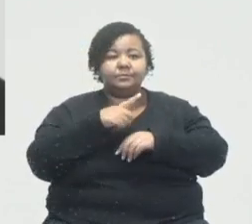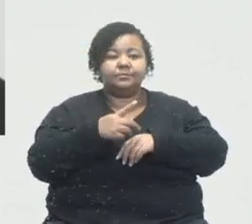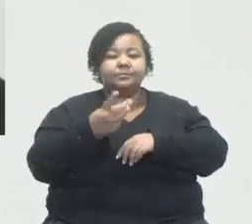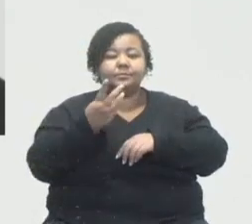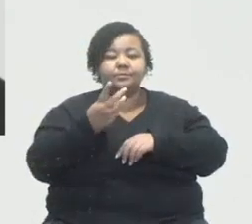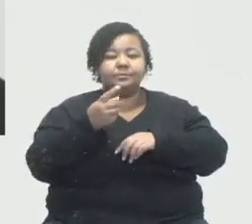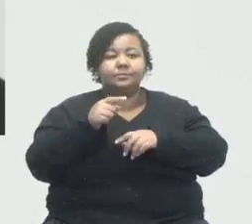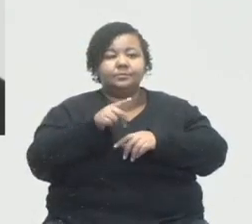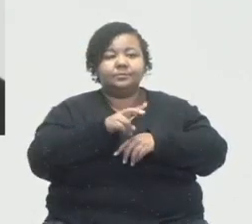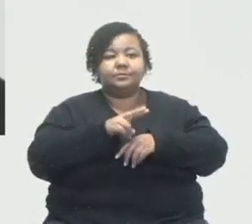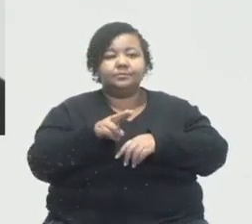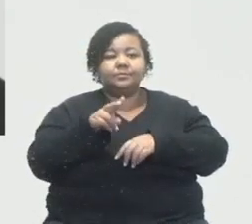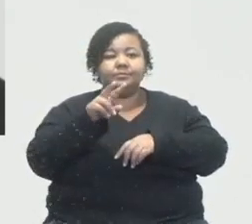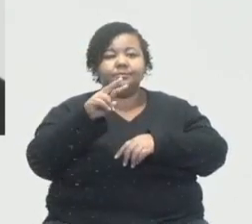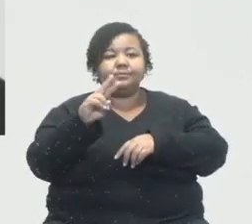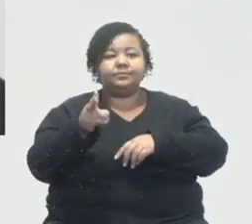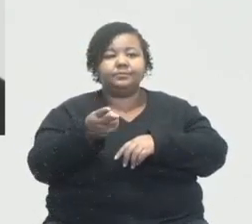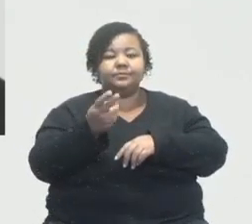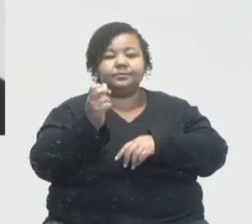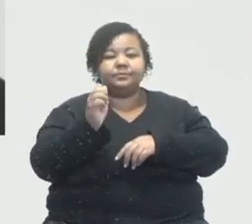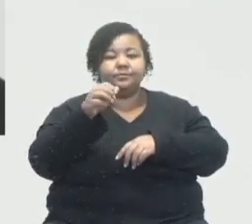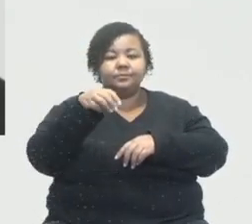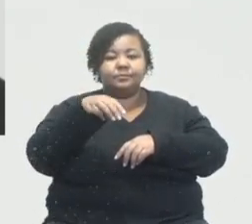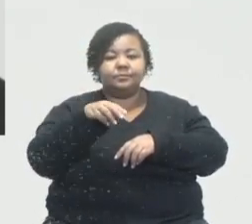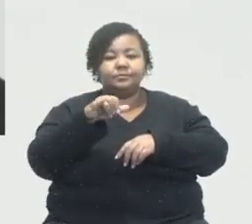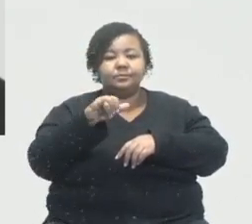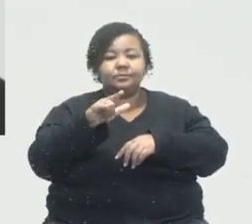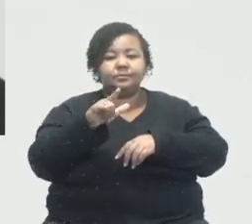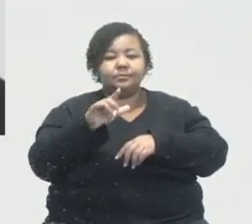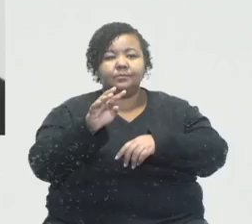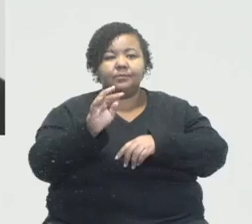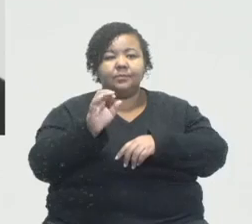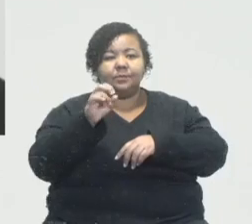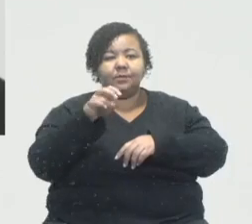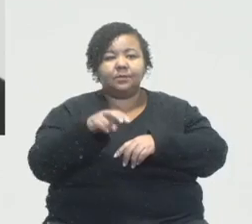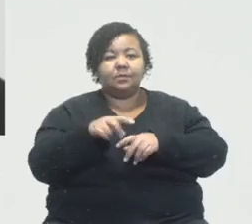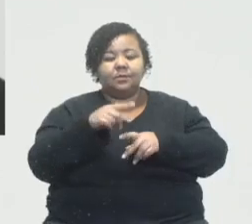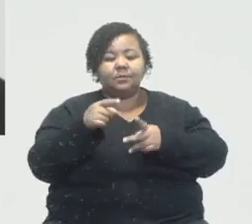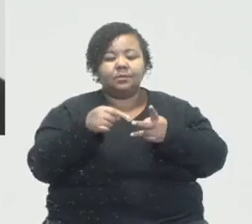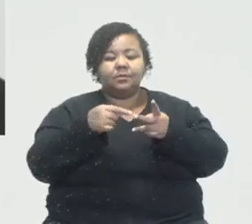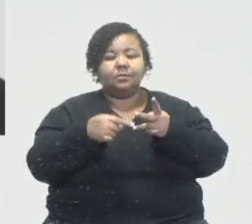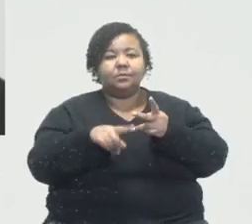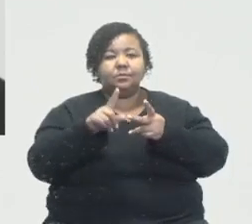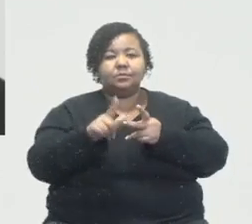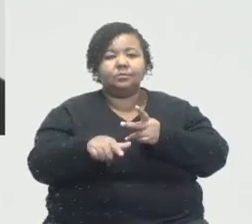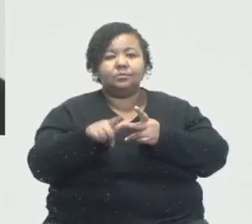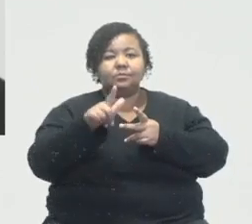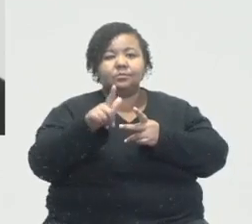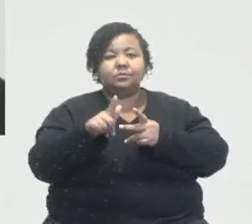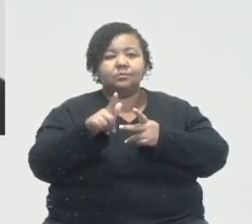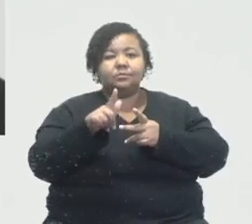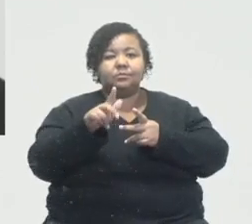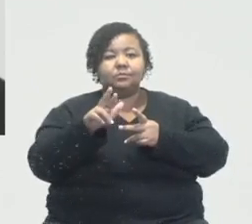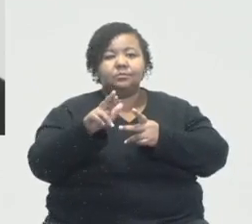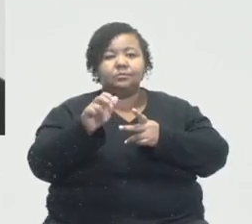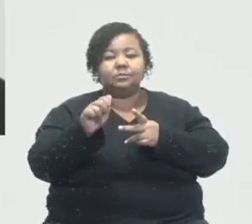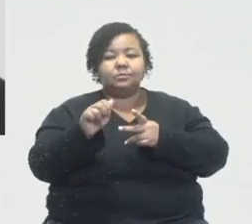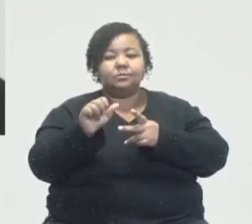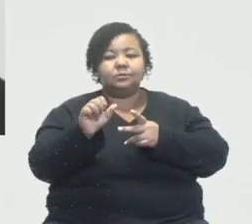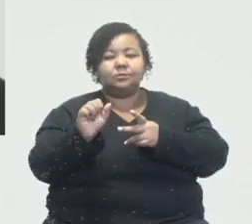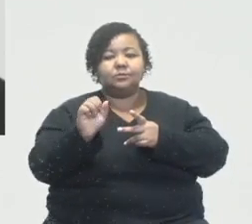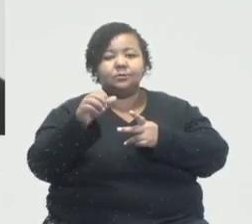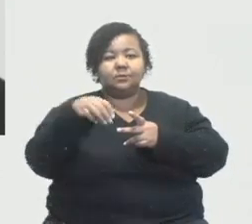O Hamilton, que é o mesmo lá que trabalha com os quartênios. O Grassmann, que ele também contribuiu para